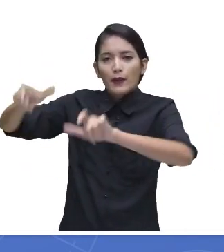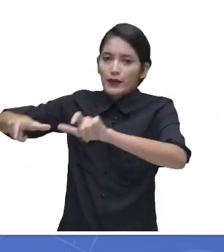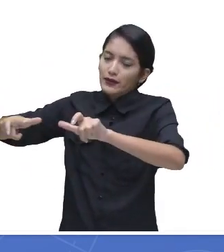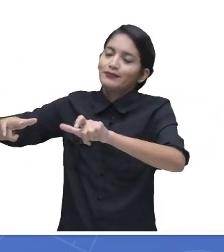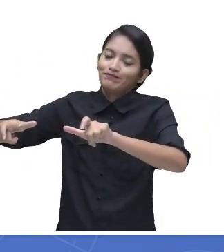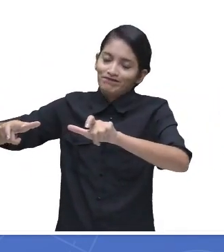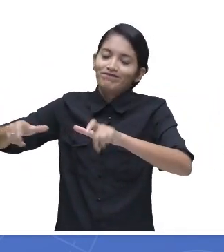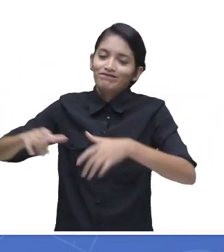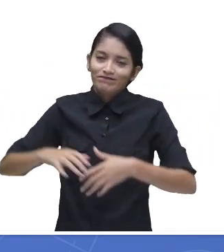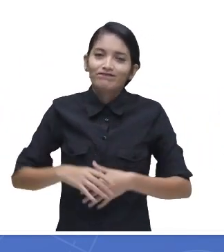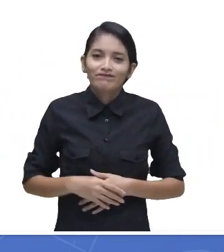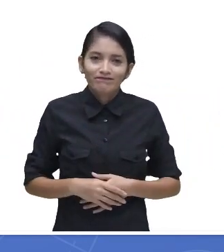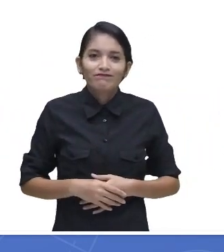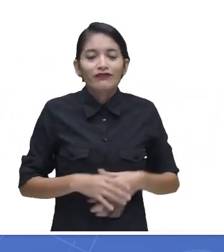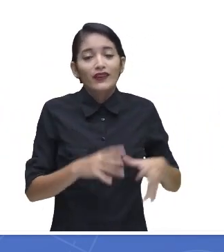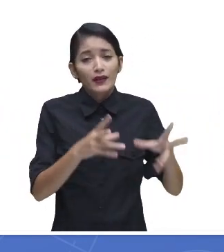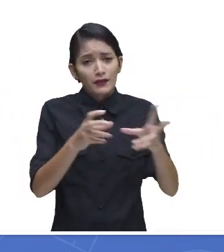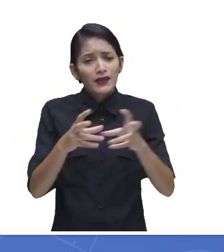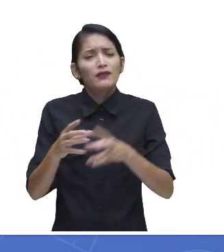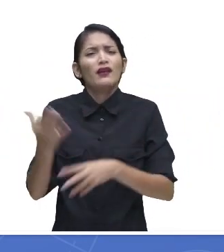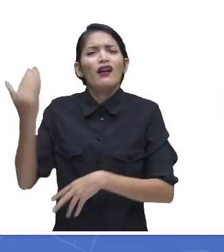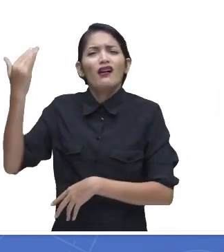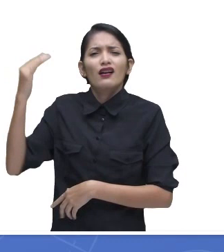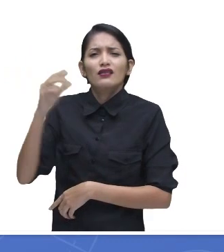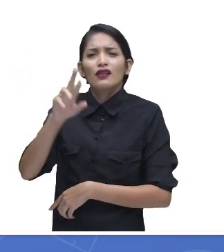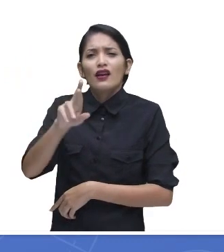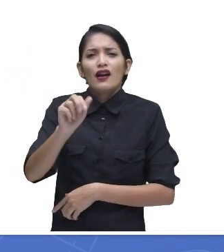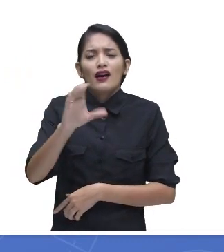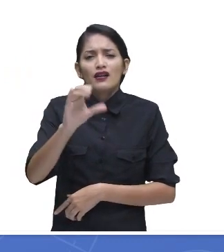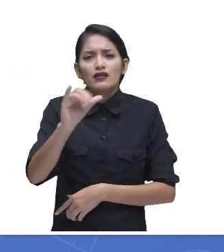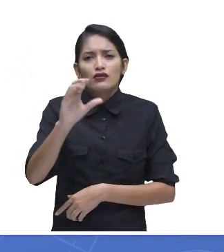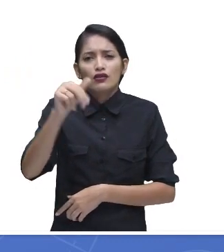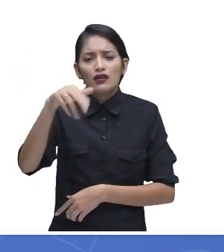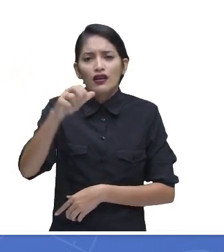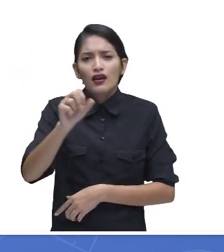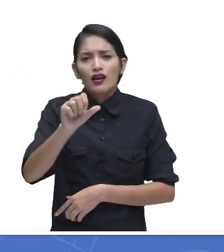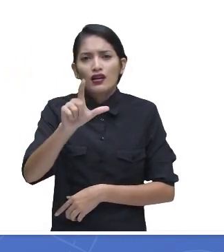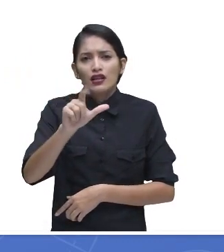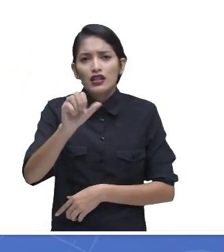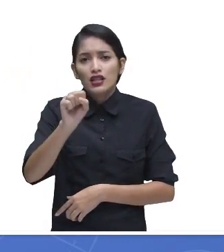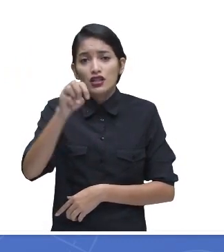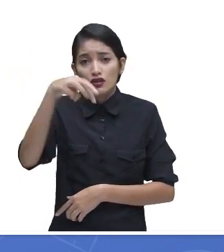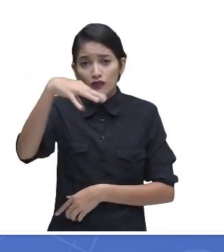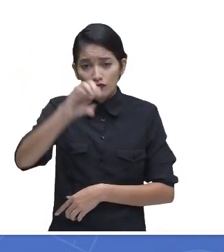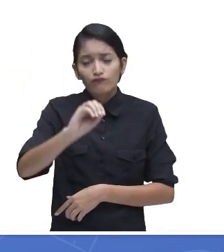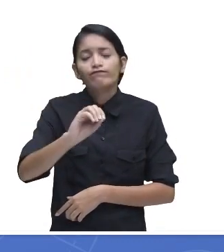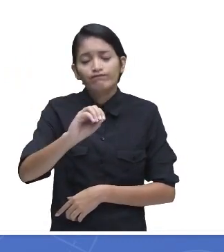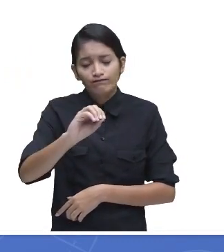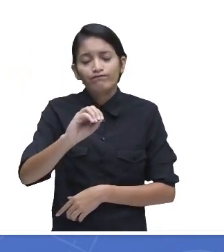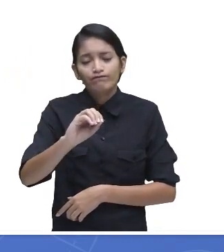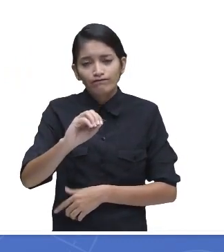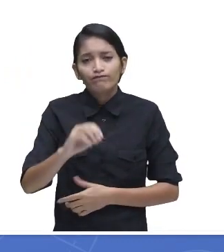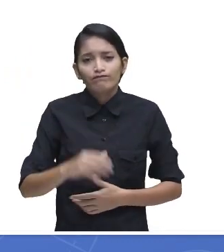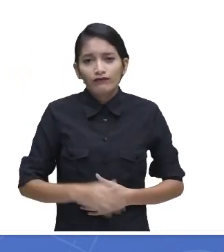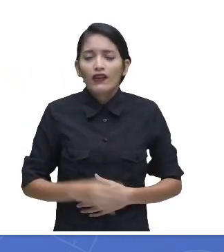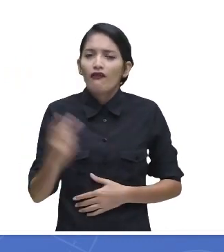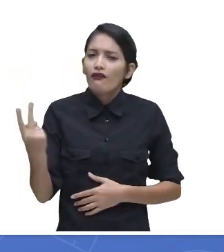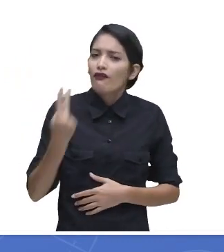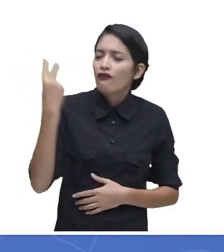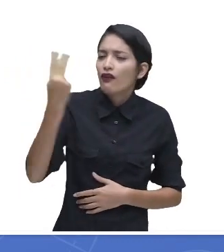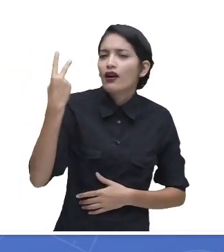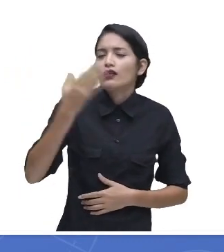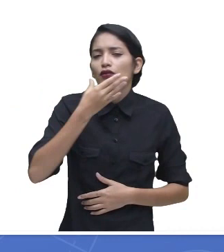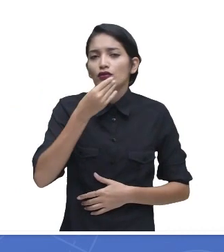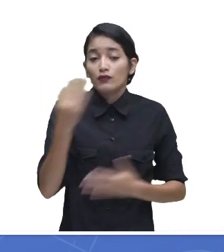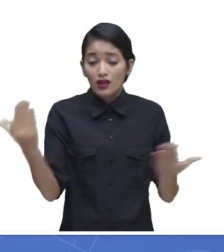Né? Que nós vimos no racionalismo, né? A valorização da razão, a valorização do homem, que está no